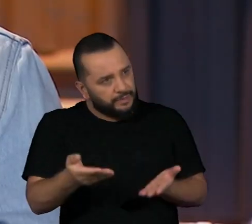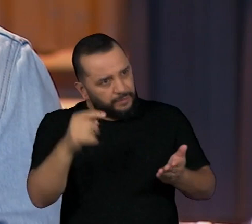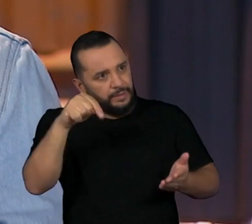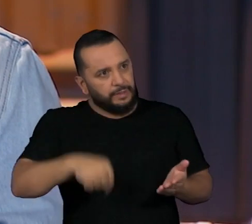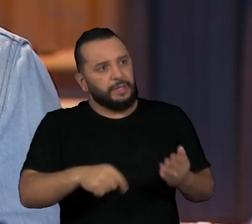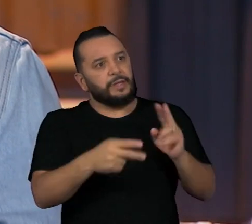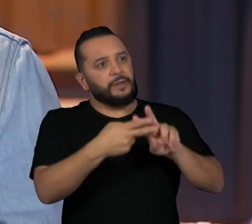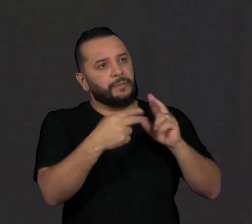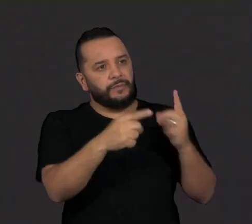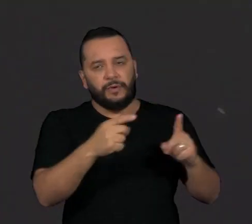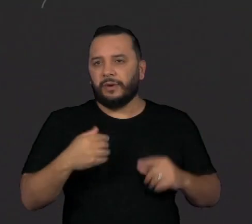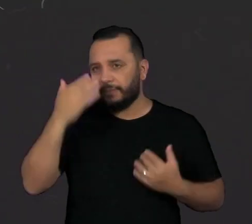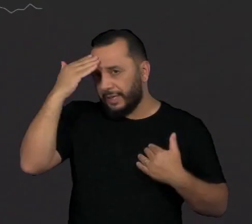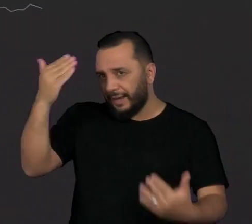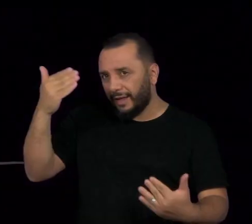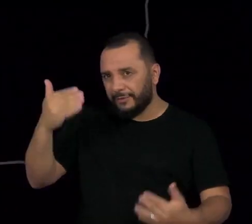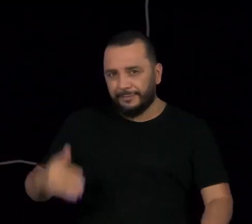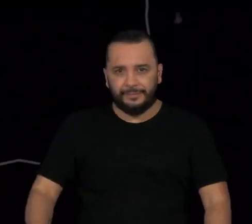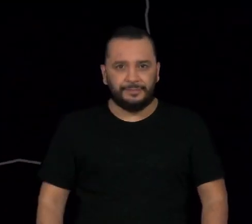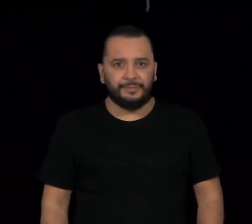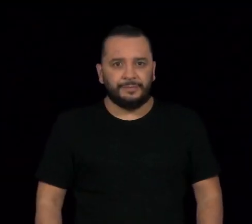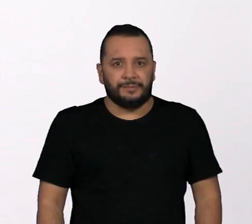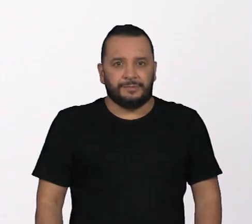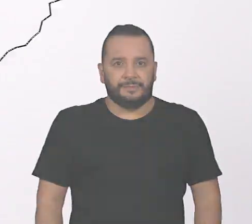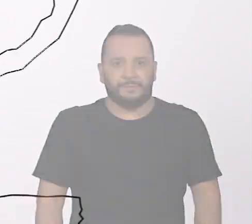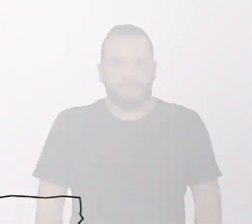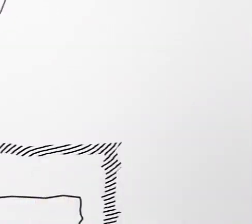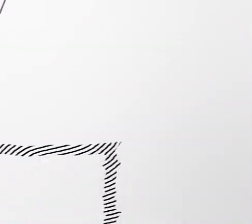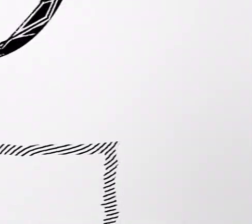Marcelo, um prazer estar contigo.